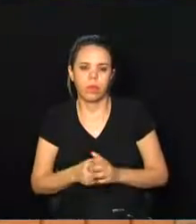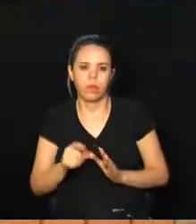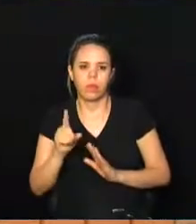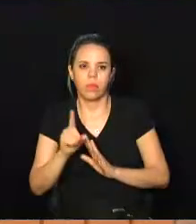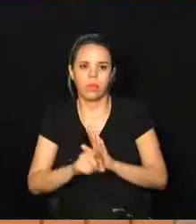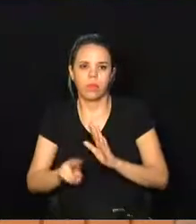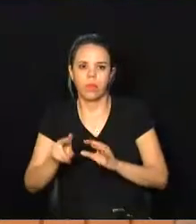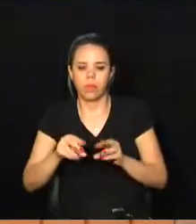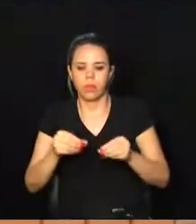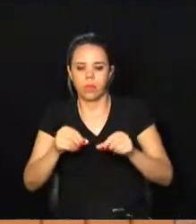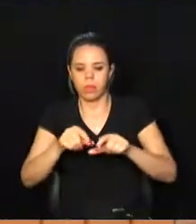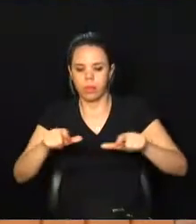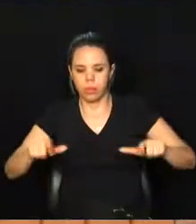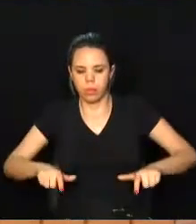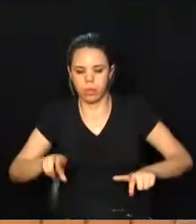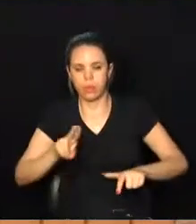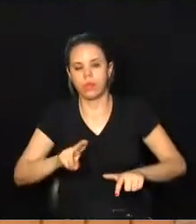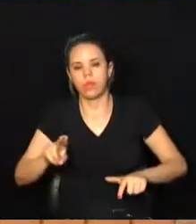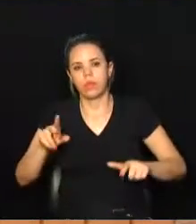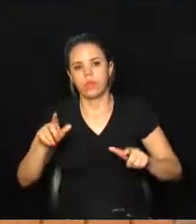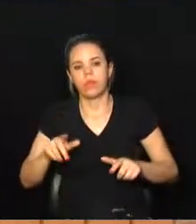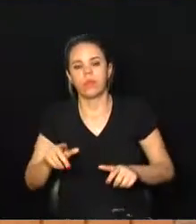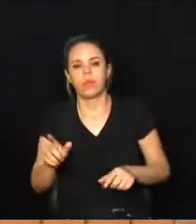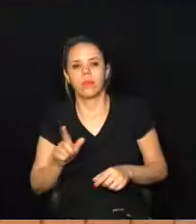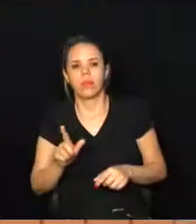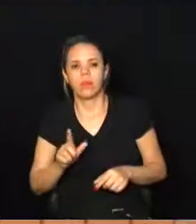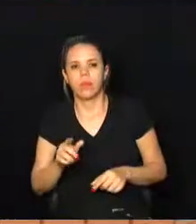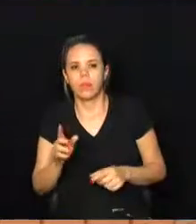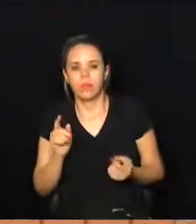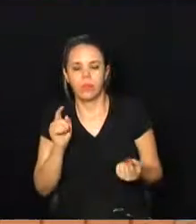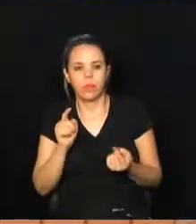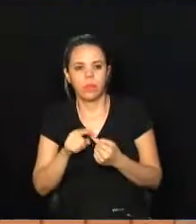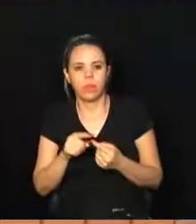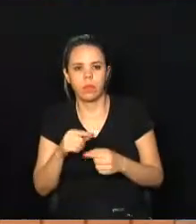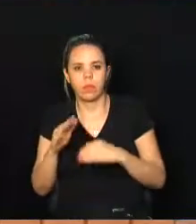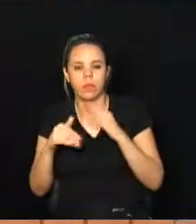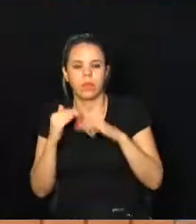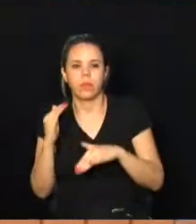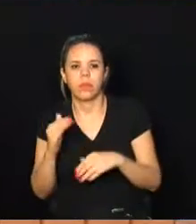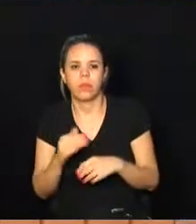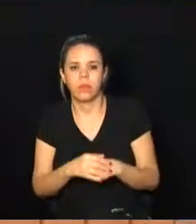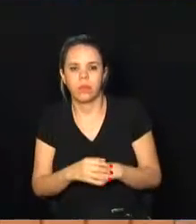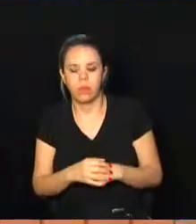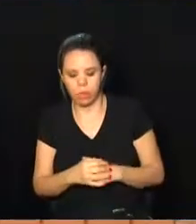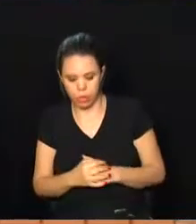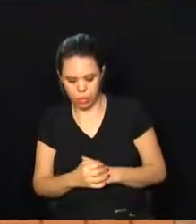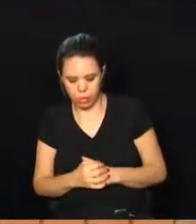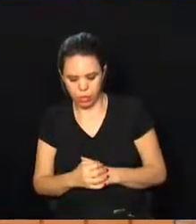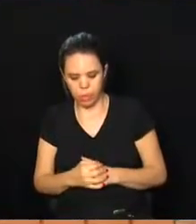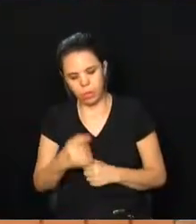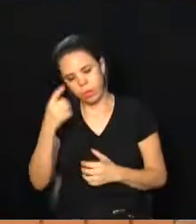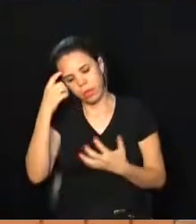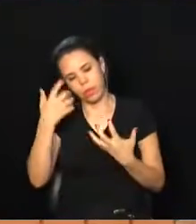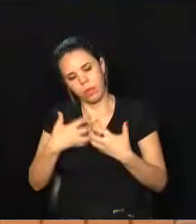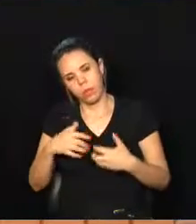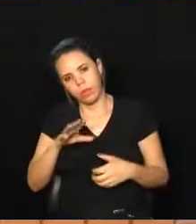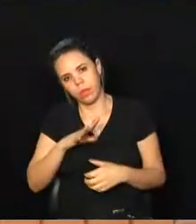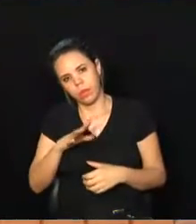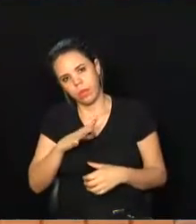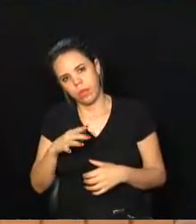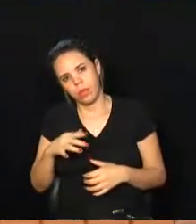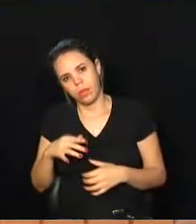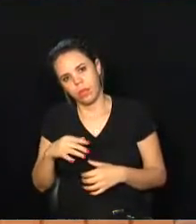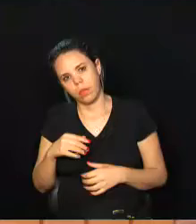ocupação do solo. Ela foi, obviamente, com a intenção de evoluir o pensamento da cidade,